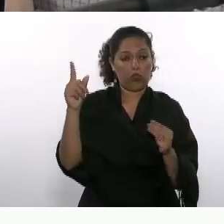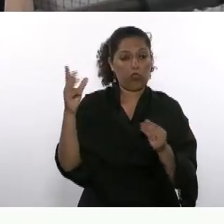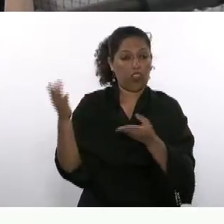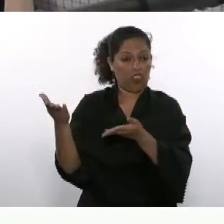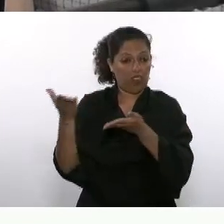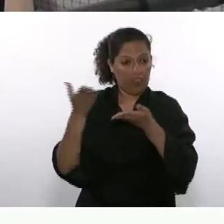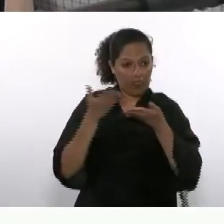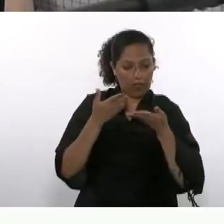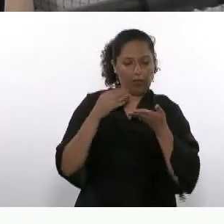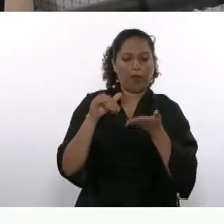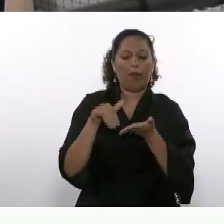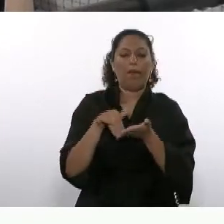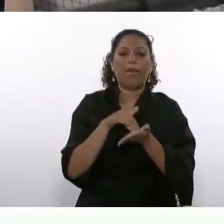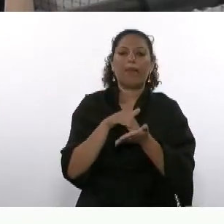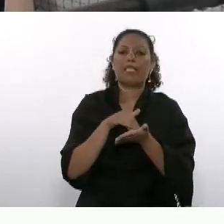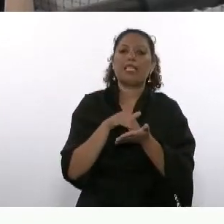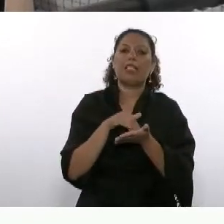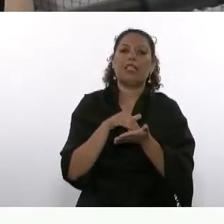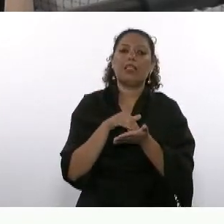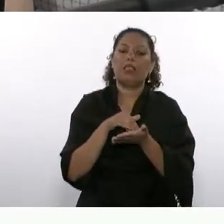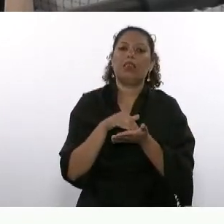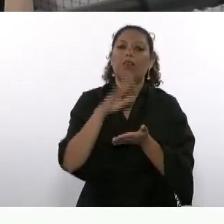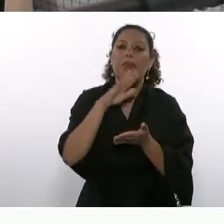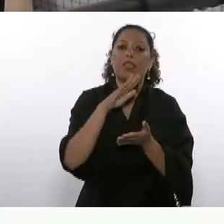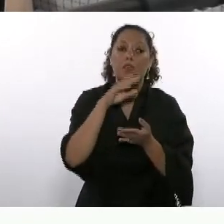a gente recebe e repassa.